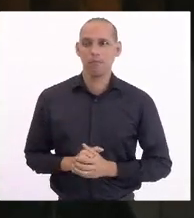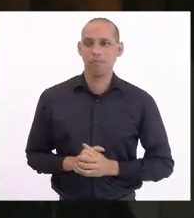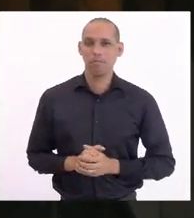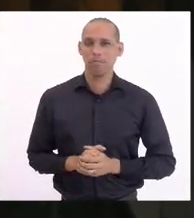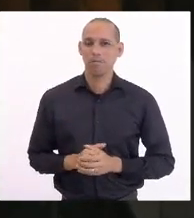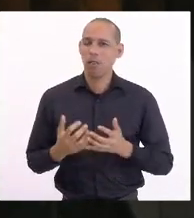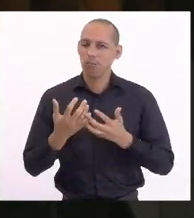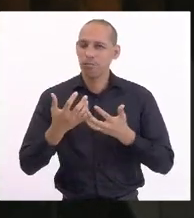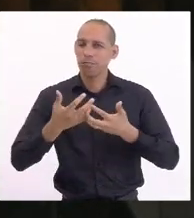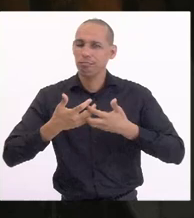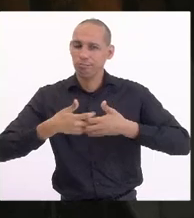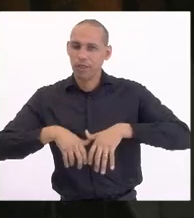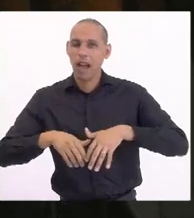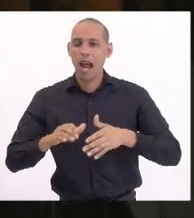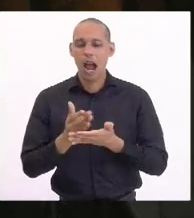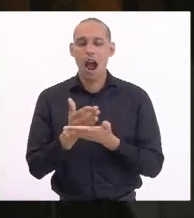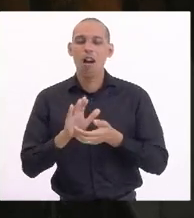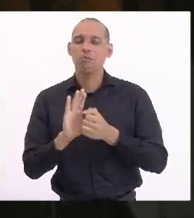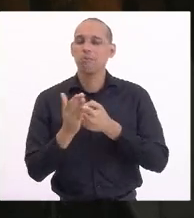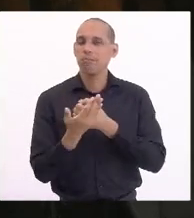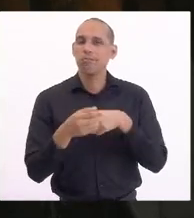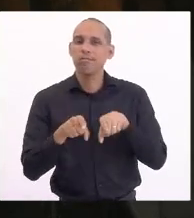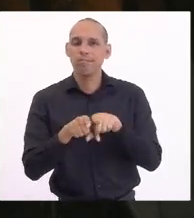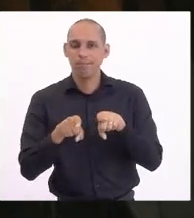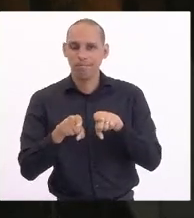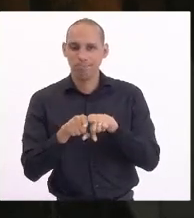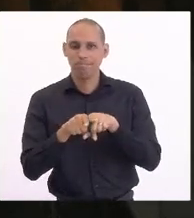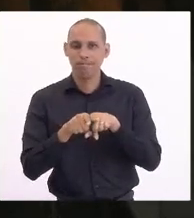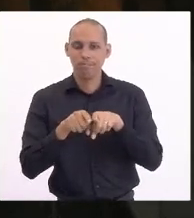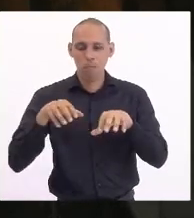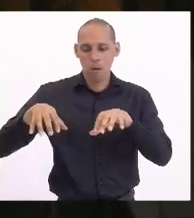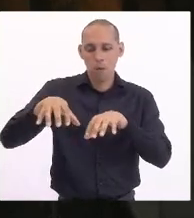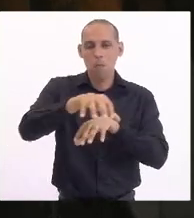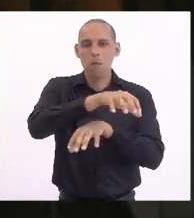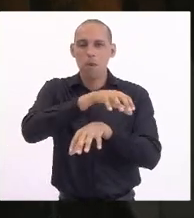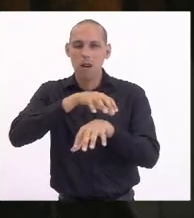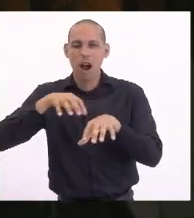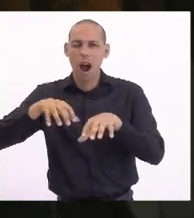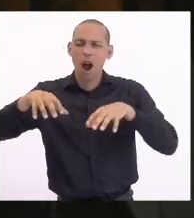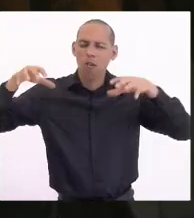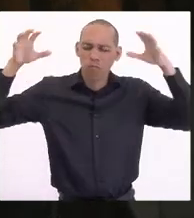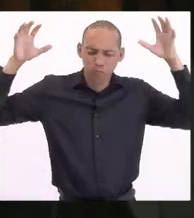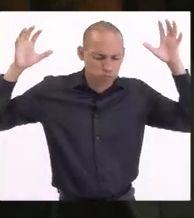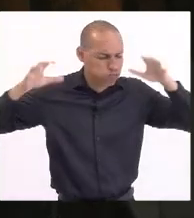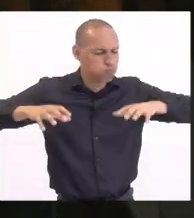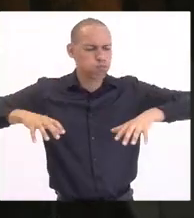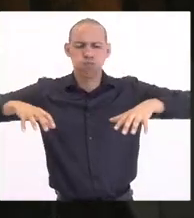periféricos. Um volume de água assustador